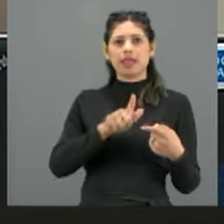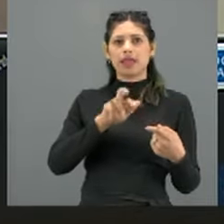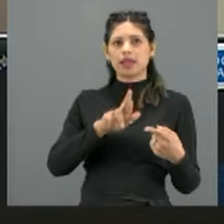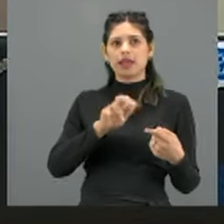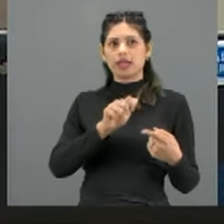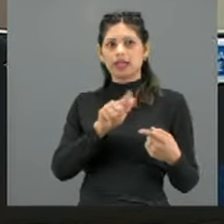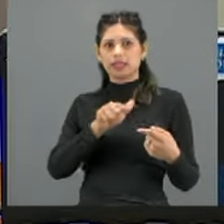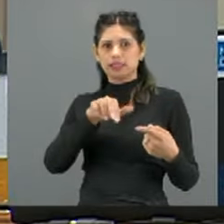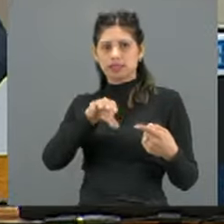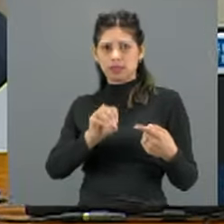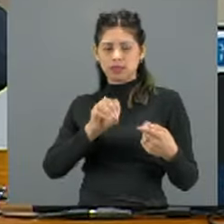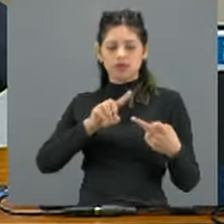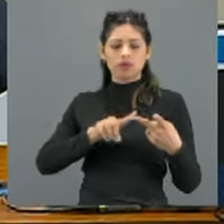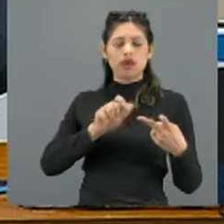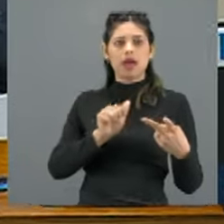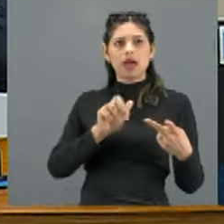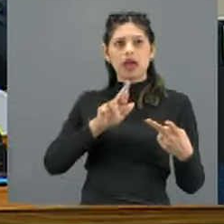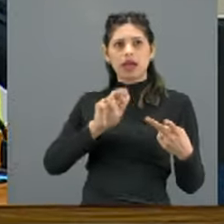conosco.